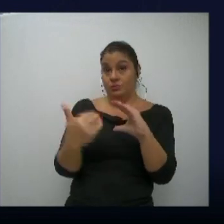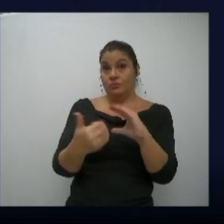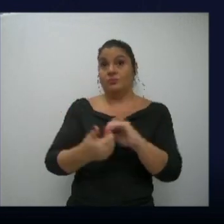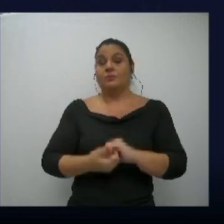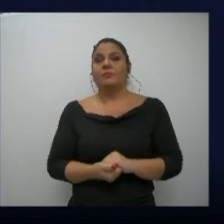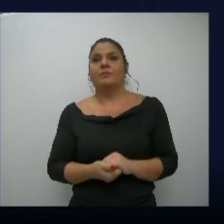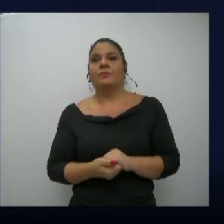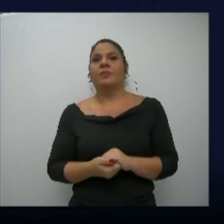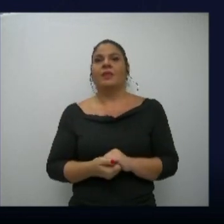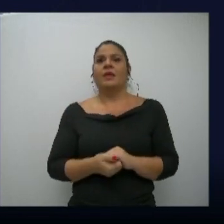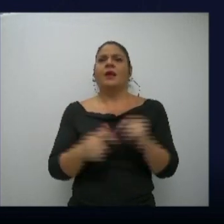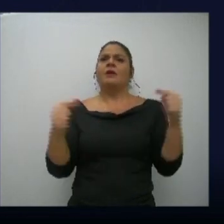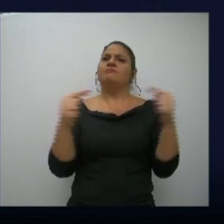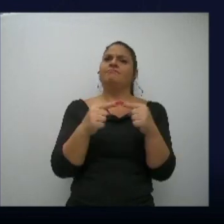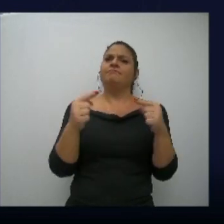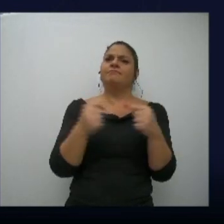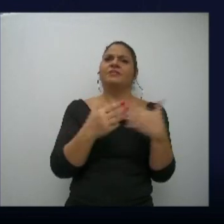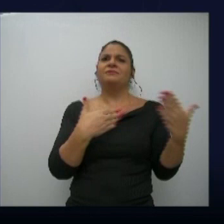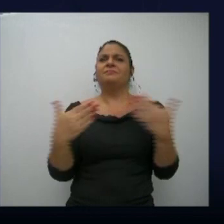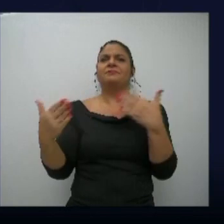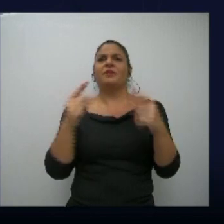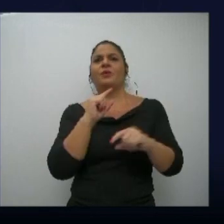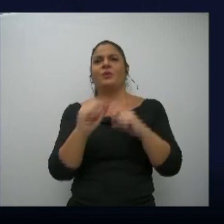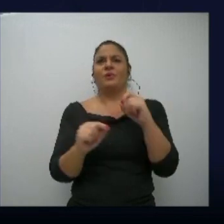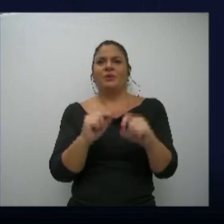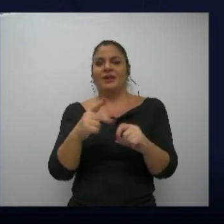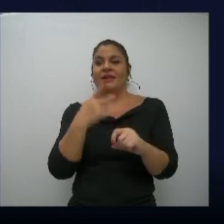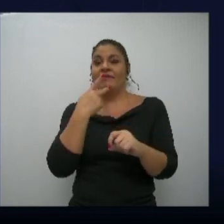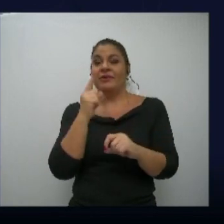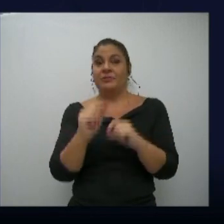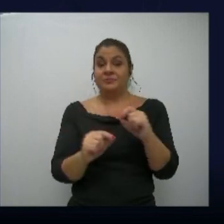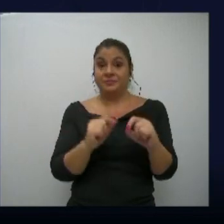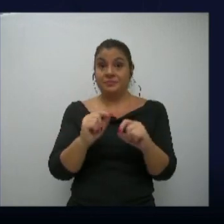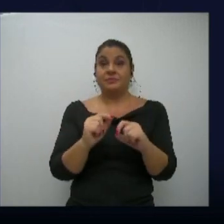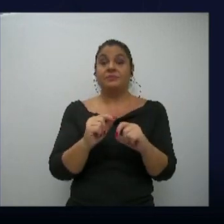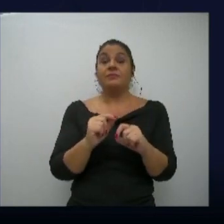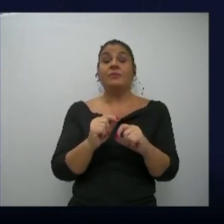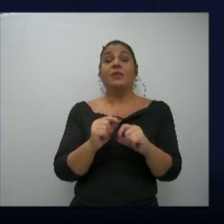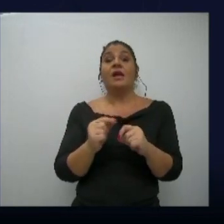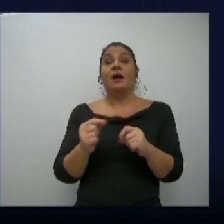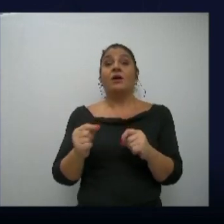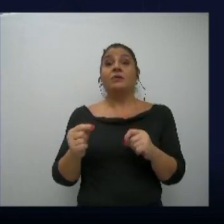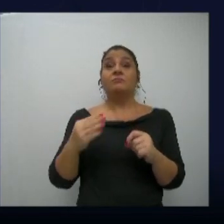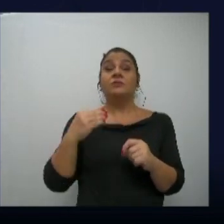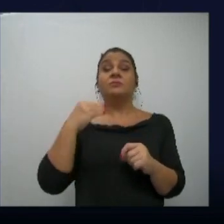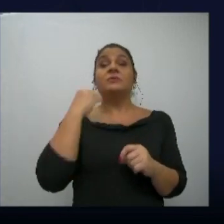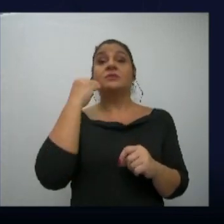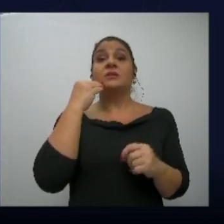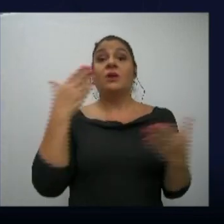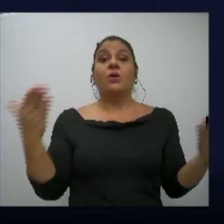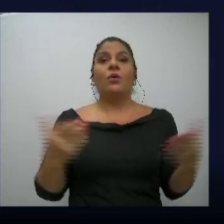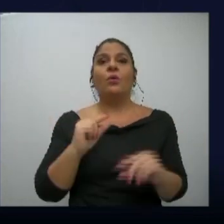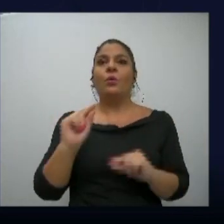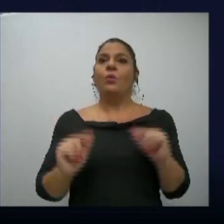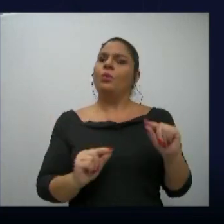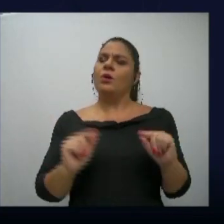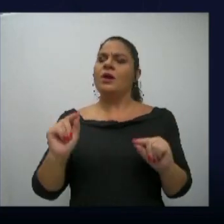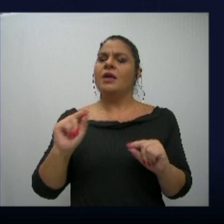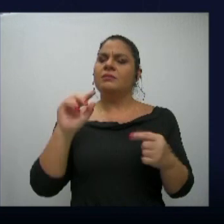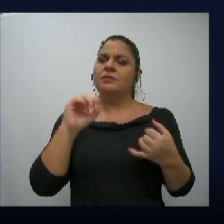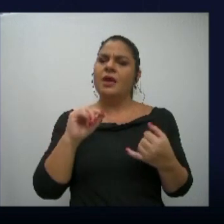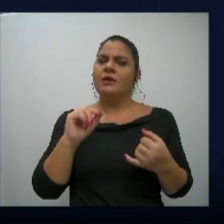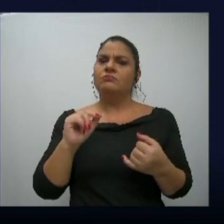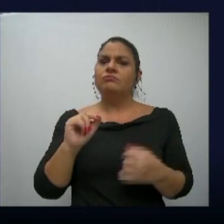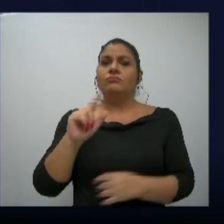aqui e a ver com o nosso papo é um que já fala gente está vivenciando agora talvez mais que Fabrício mas em uma eu